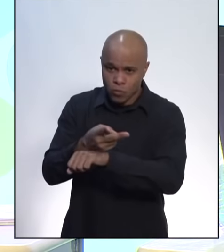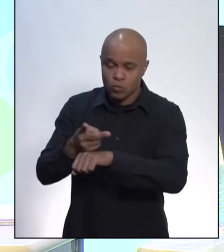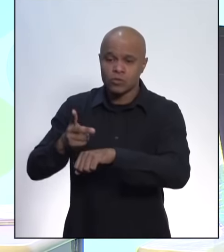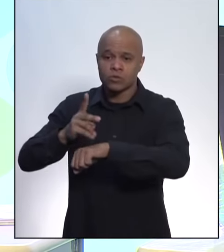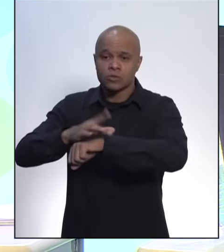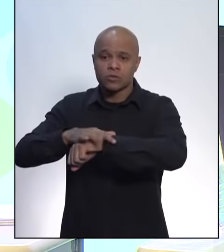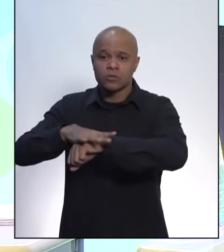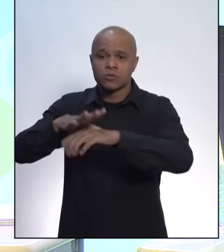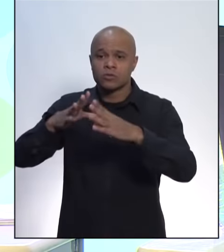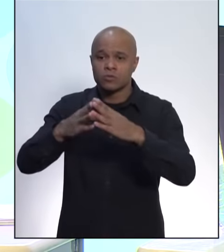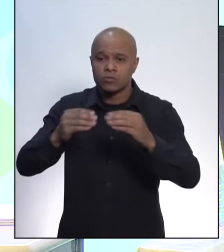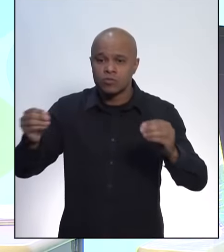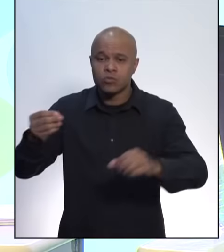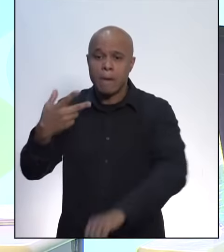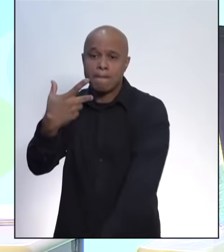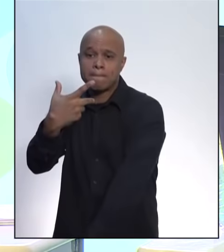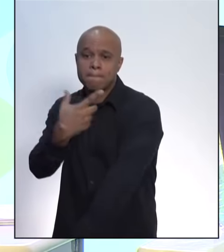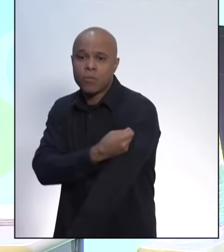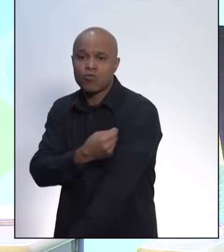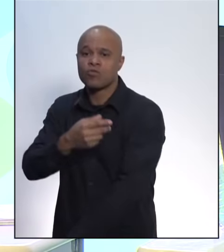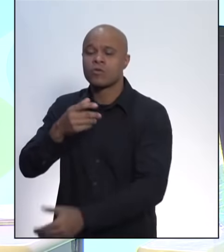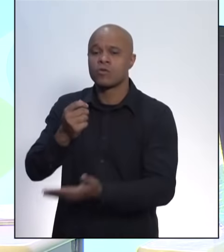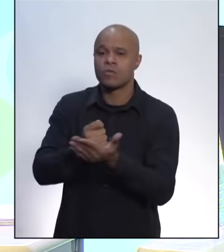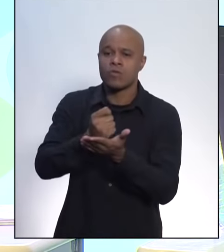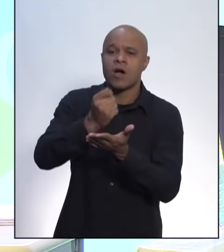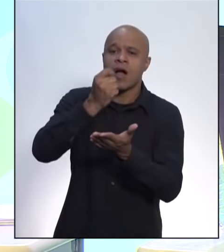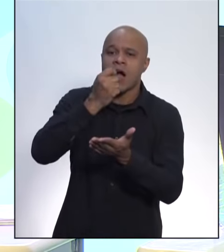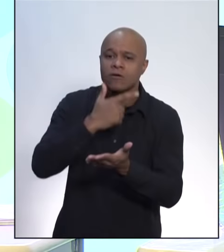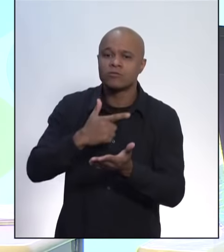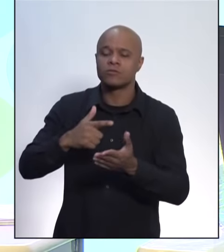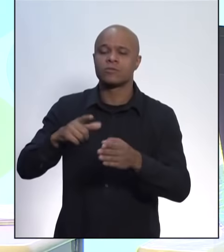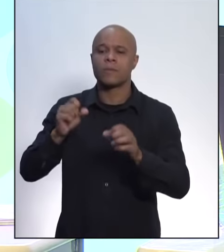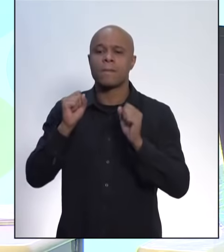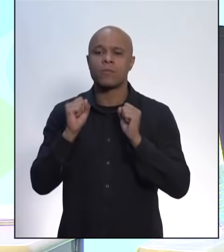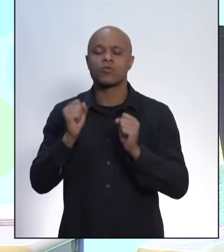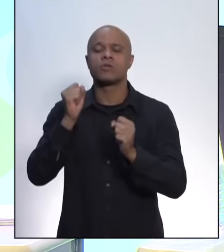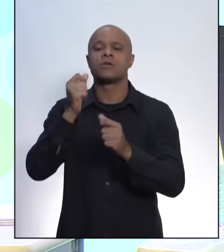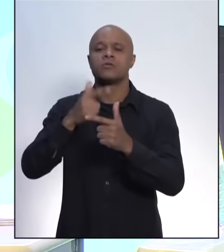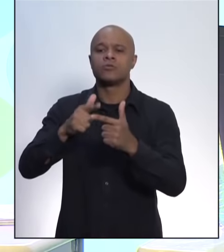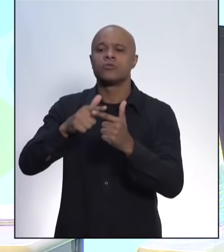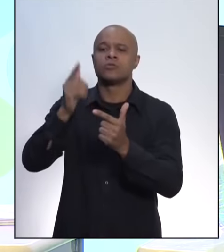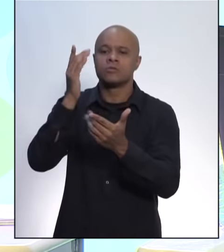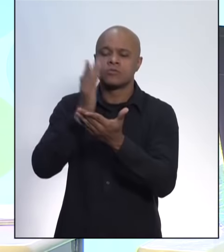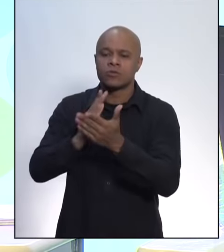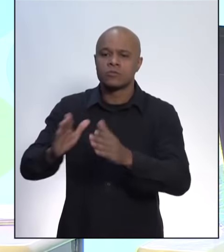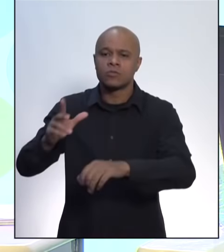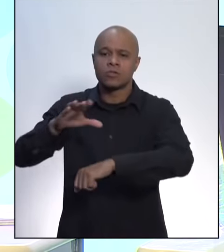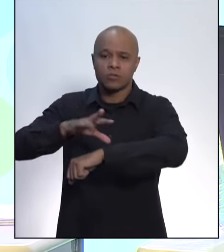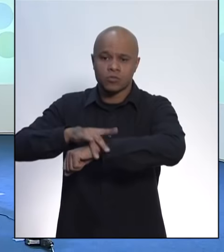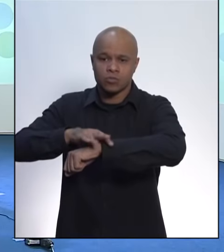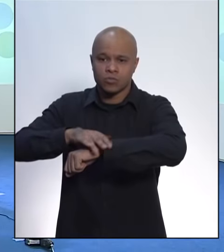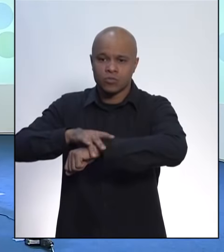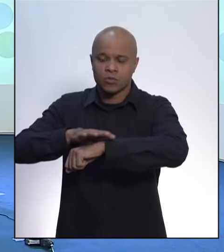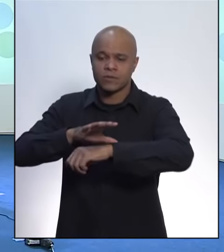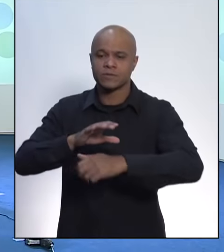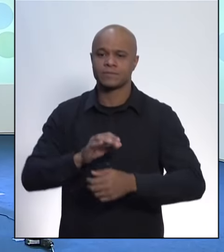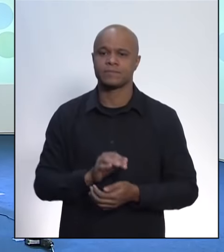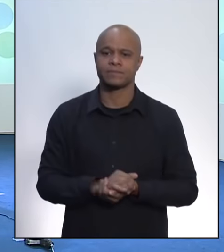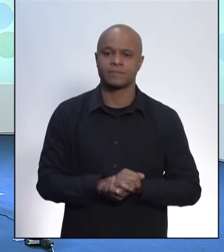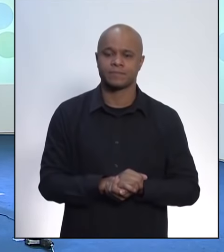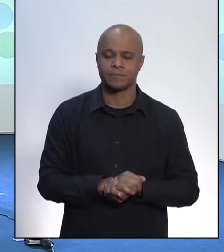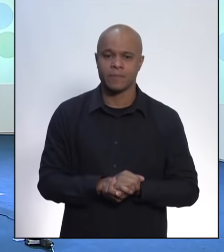cura a vacina um remédio para solucionar o problema é que a gente está vivendo hoje né